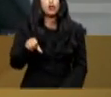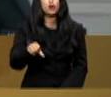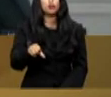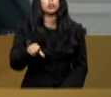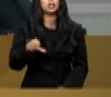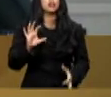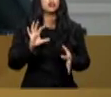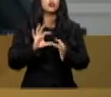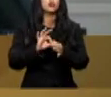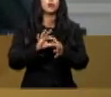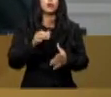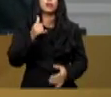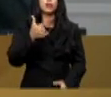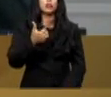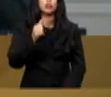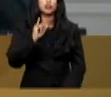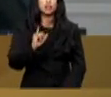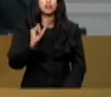ICMS